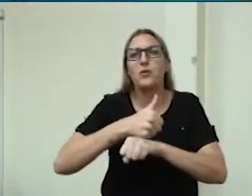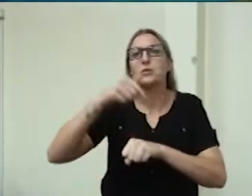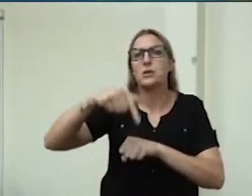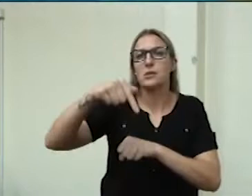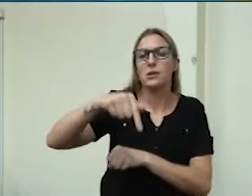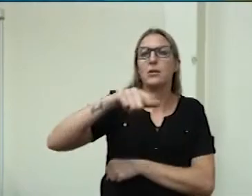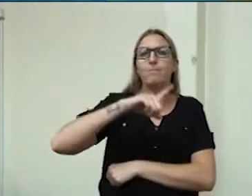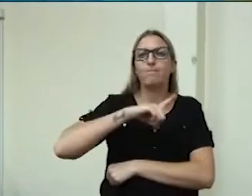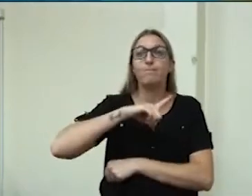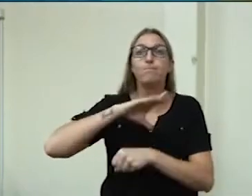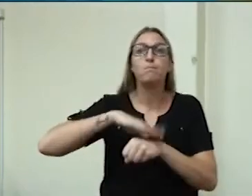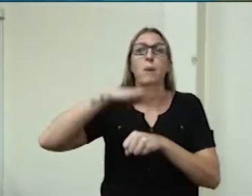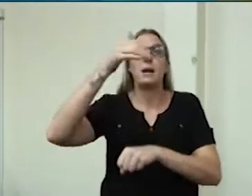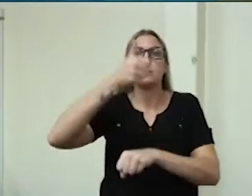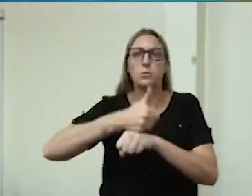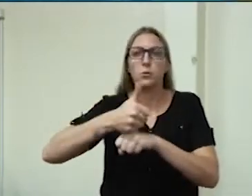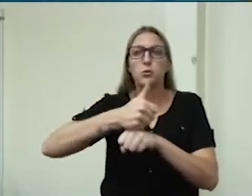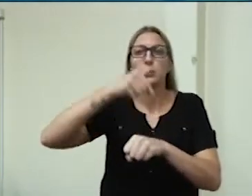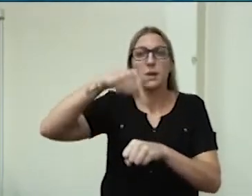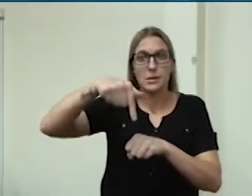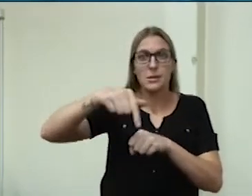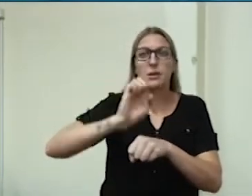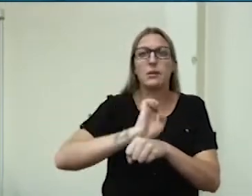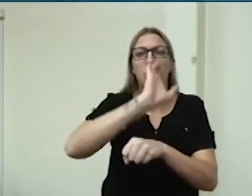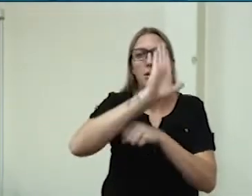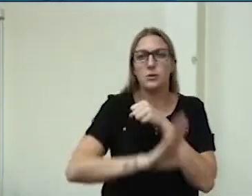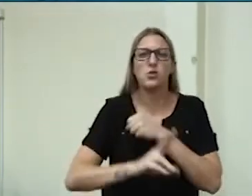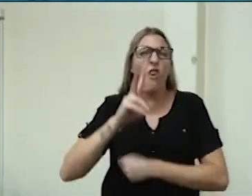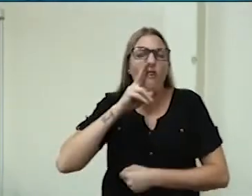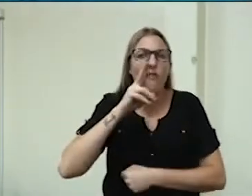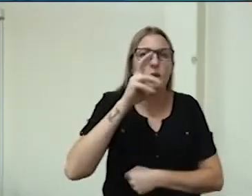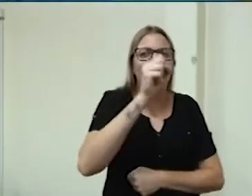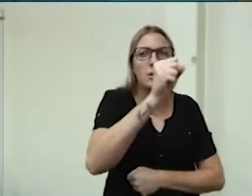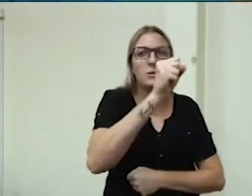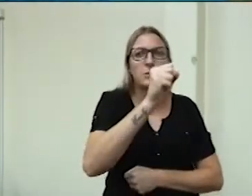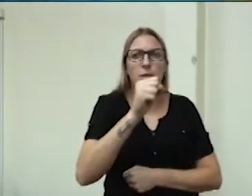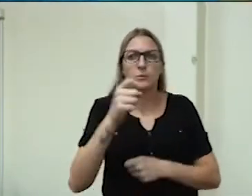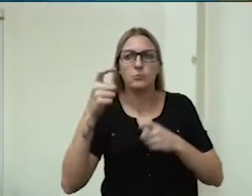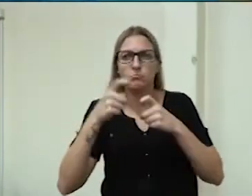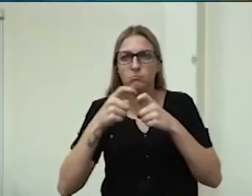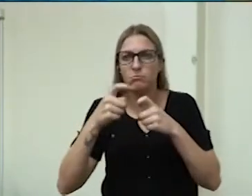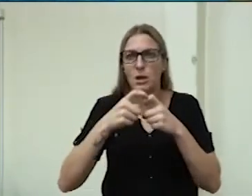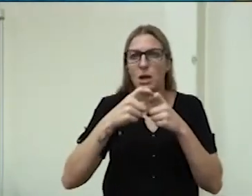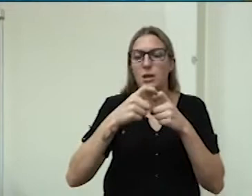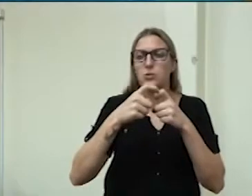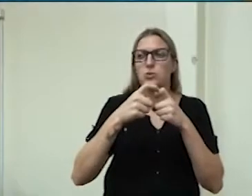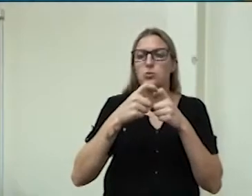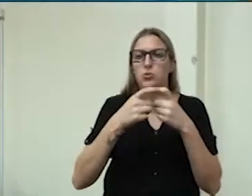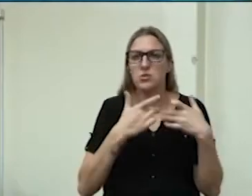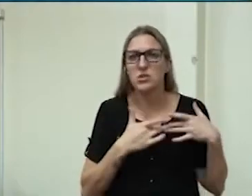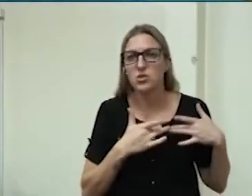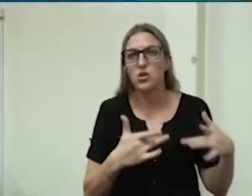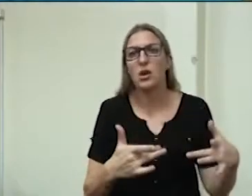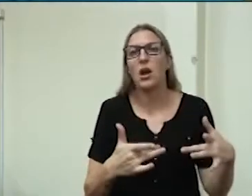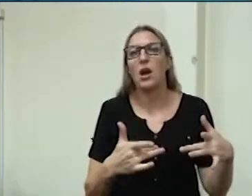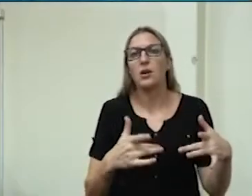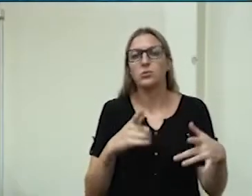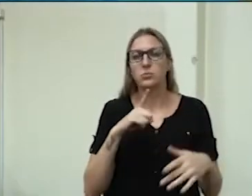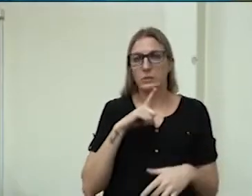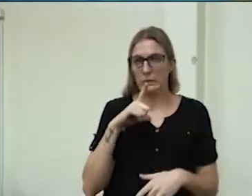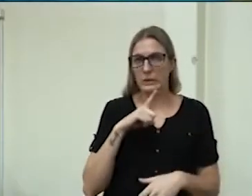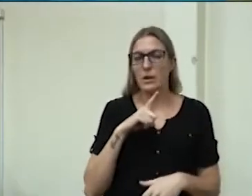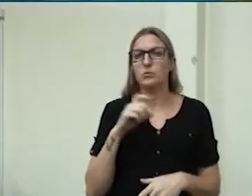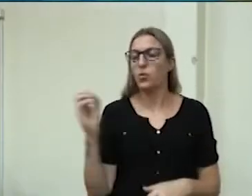nosso município, se fortalecendo essa rede de médicos tão dedicada que a gente tem, tanto atendendo ao SUS, a rede privada, mas com